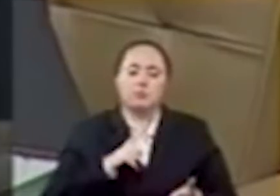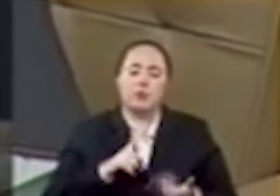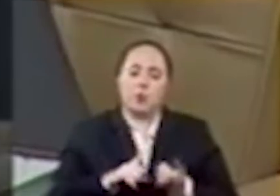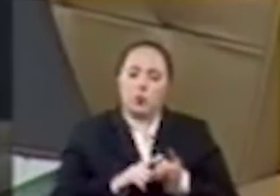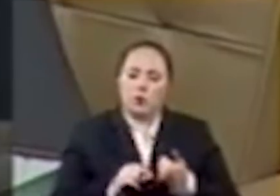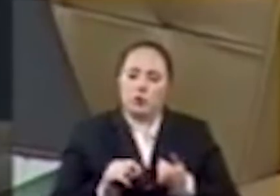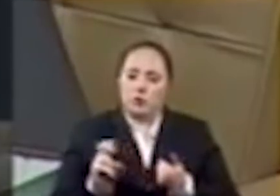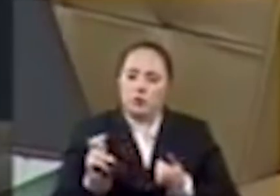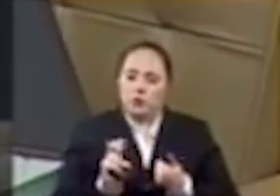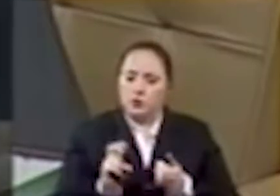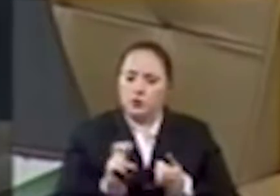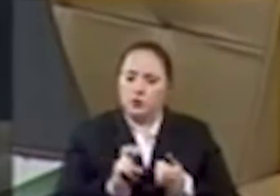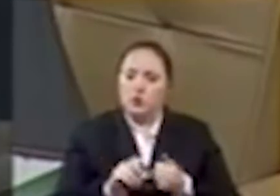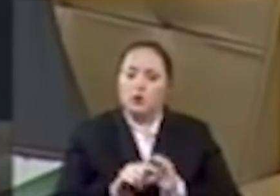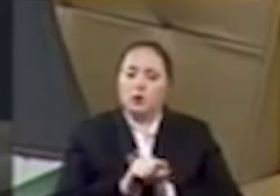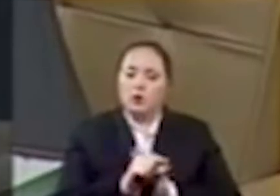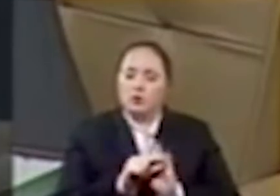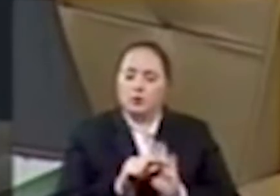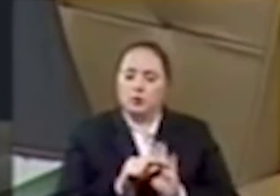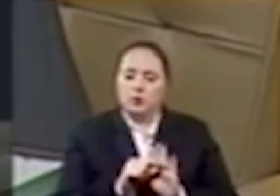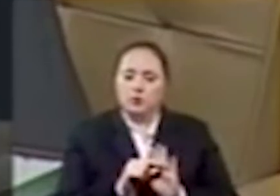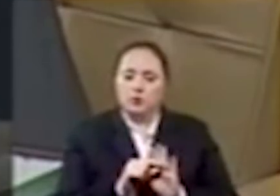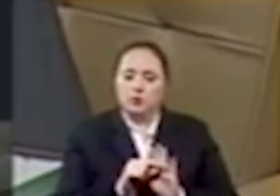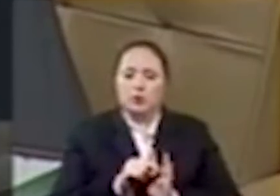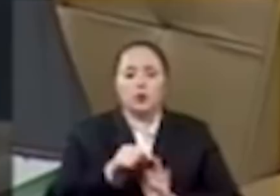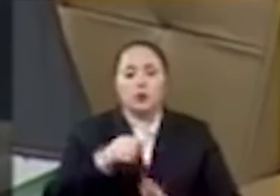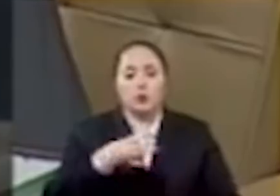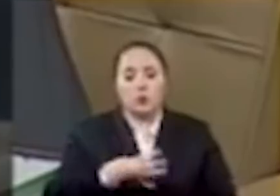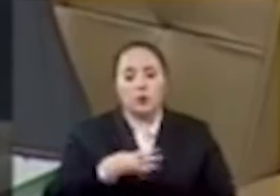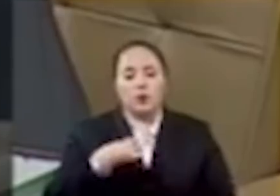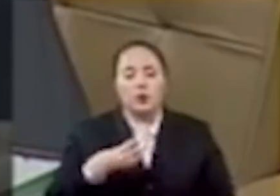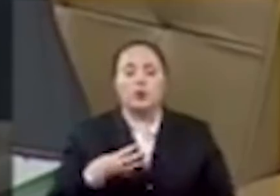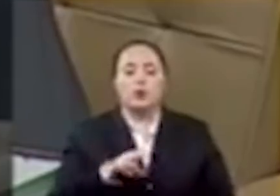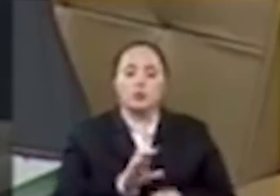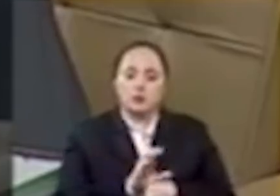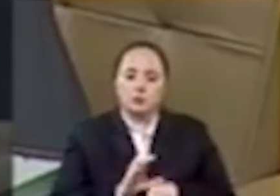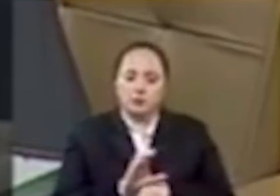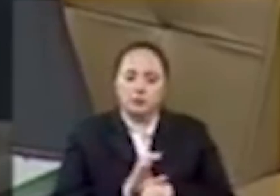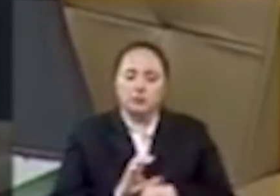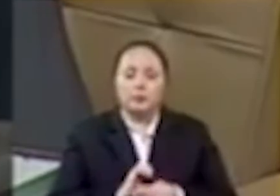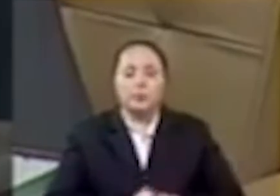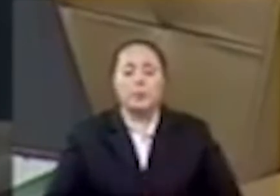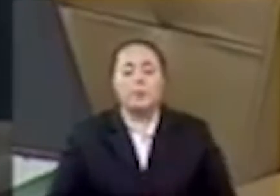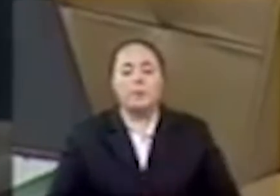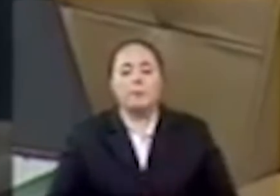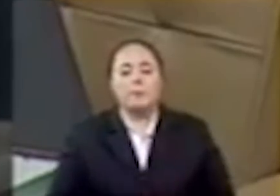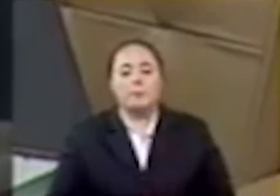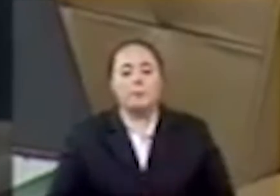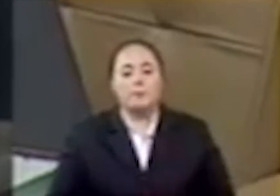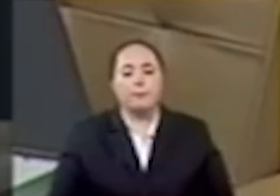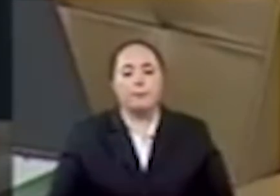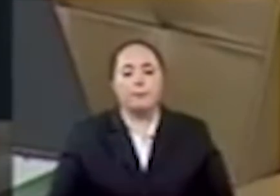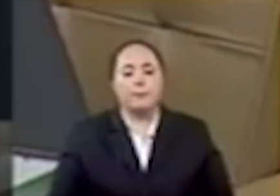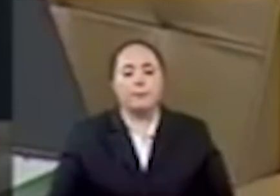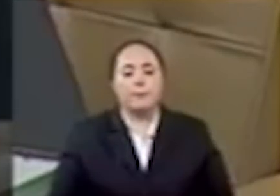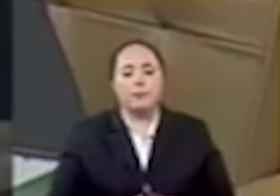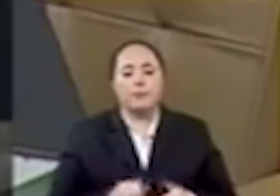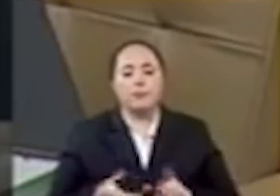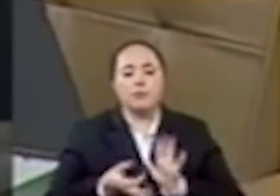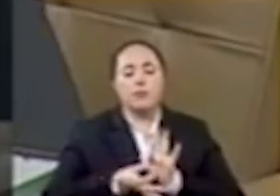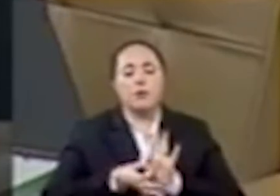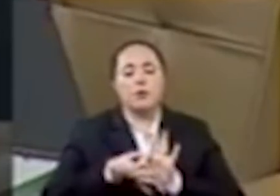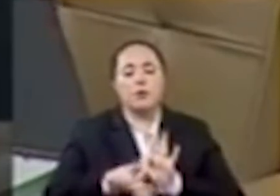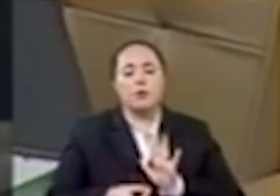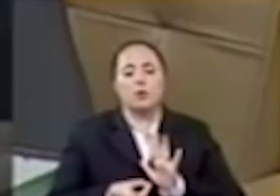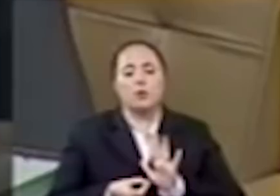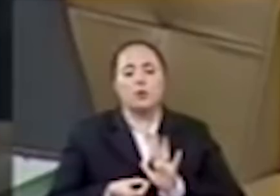5º, inciso 43 da Constituição. Nessa linha de argumentação, foi a